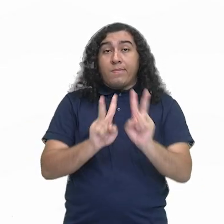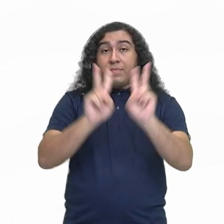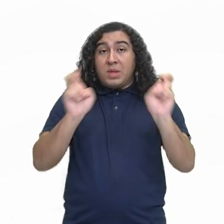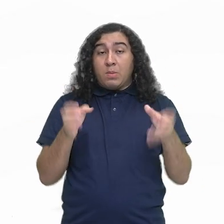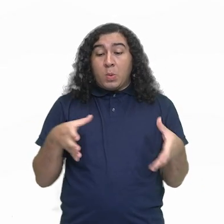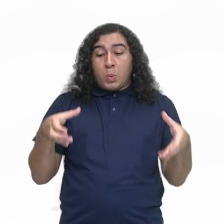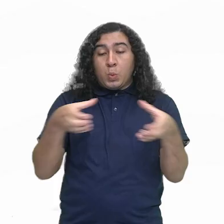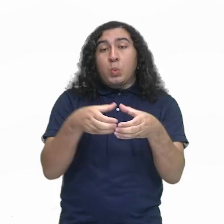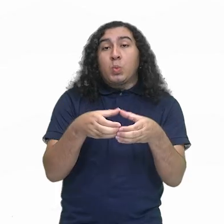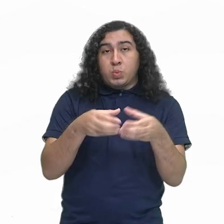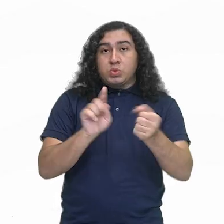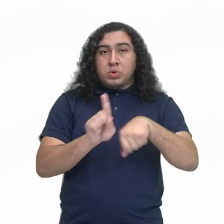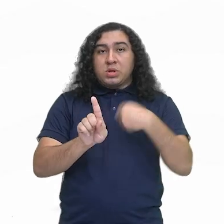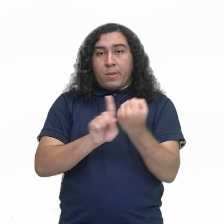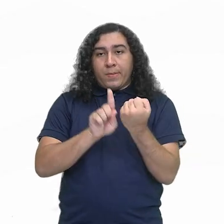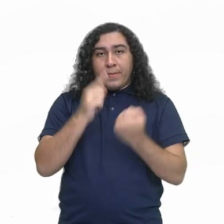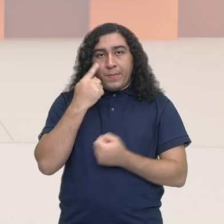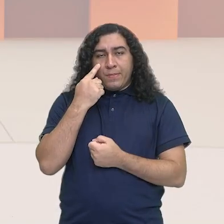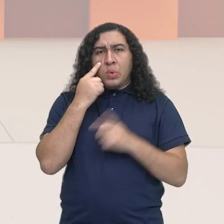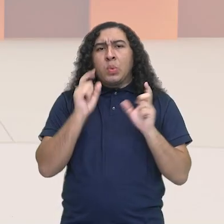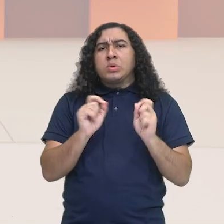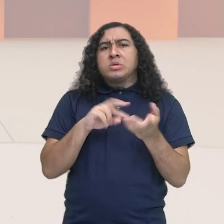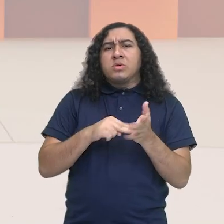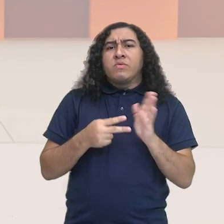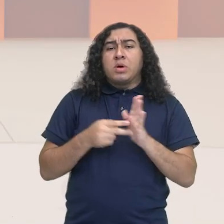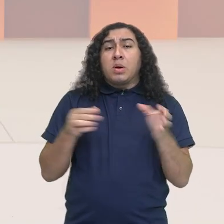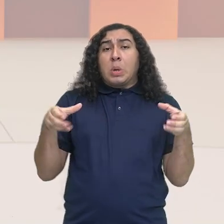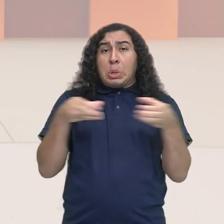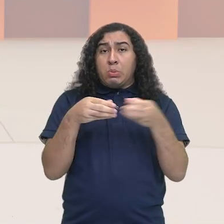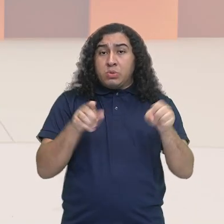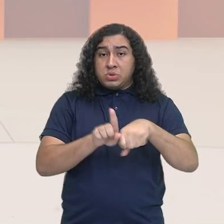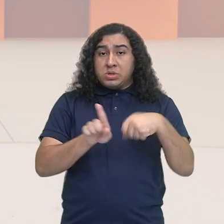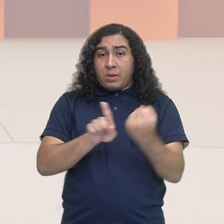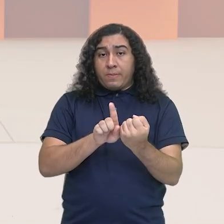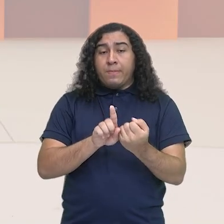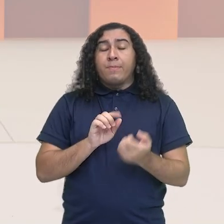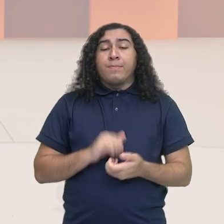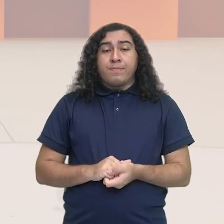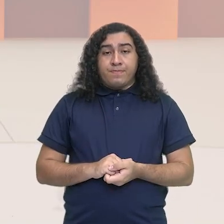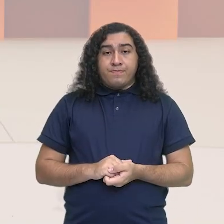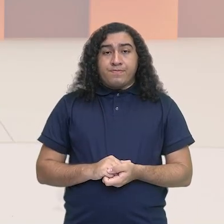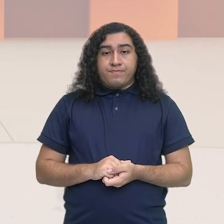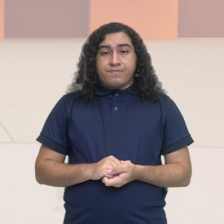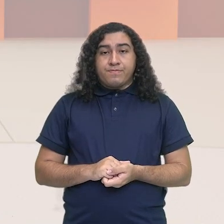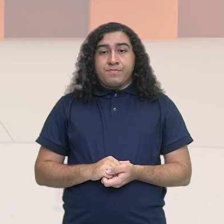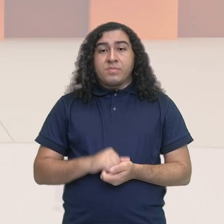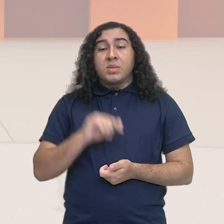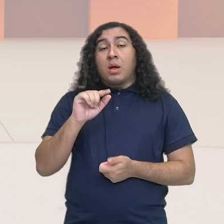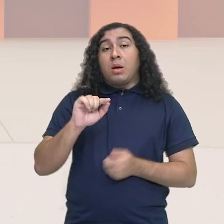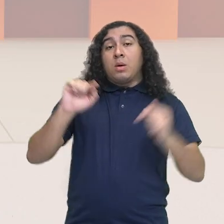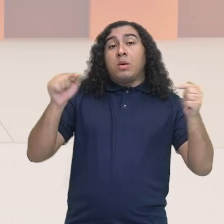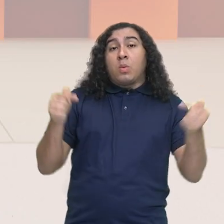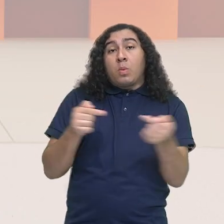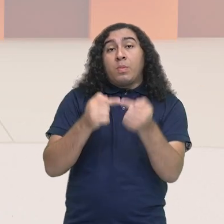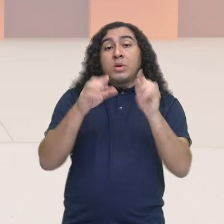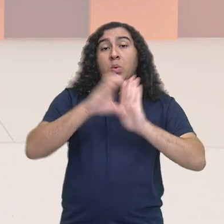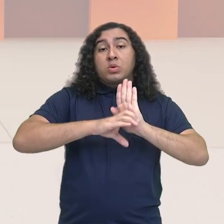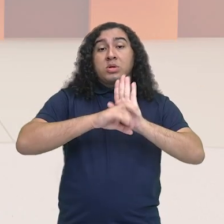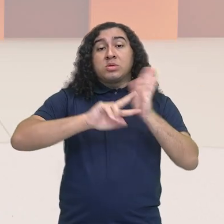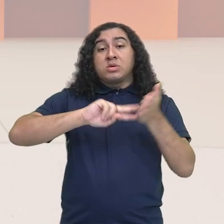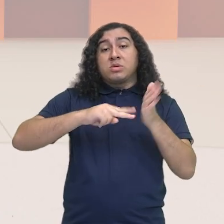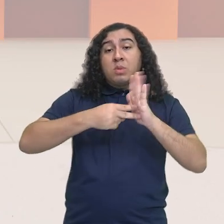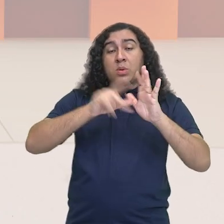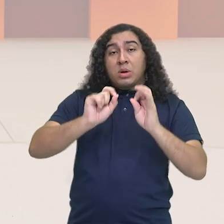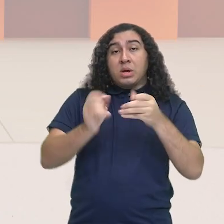grupos, né? Grupos sociais. O que são os grupos sociais? Os grupos sociais são definidos pela